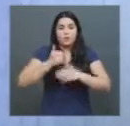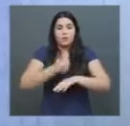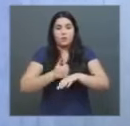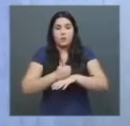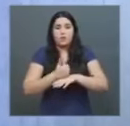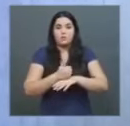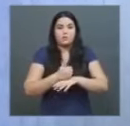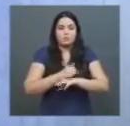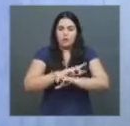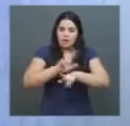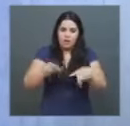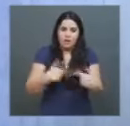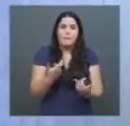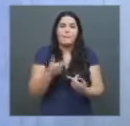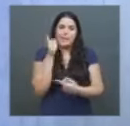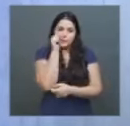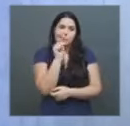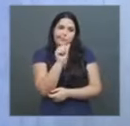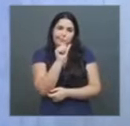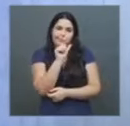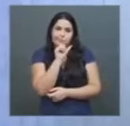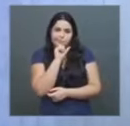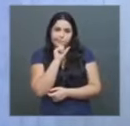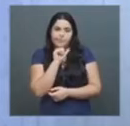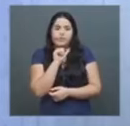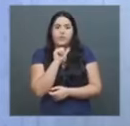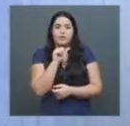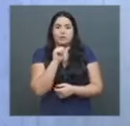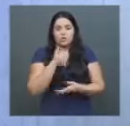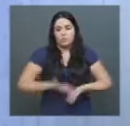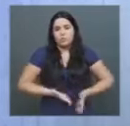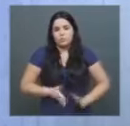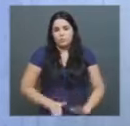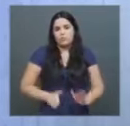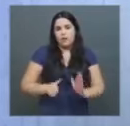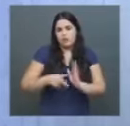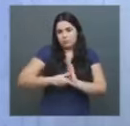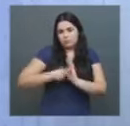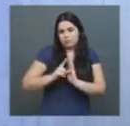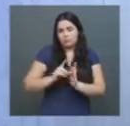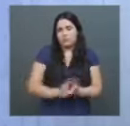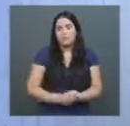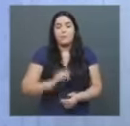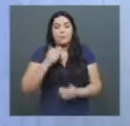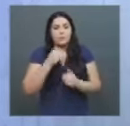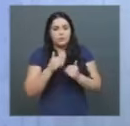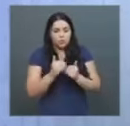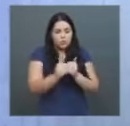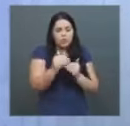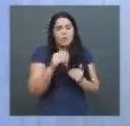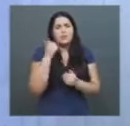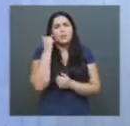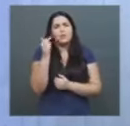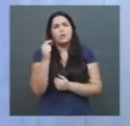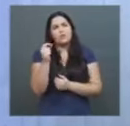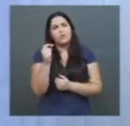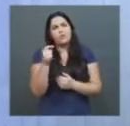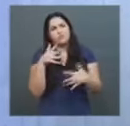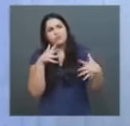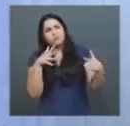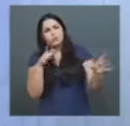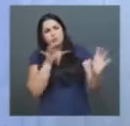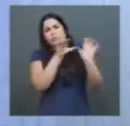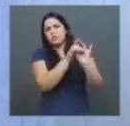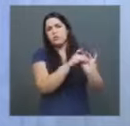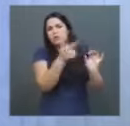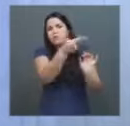às mães de prematuro. Né? E aí, como uma forma de estender esse projeto, a gente pensou também num trabalho em rede, articulado com